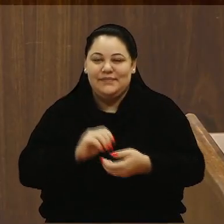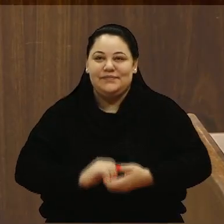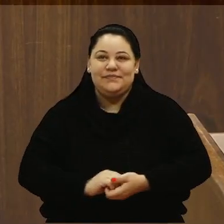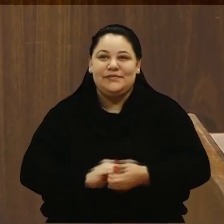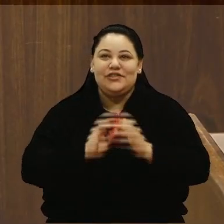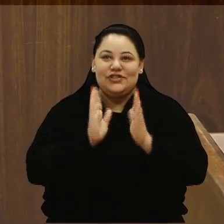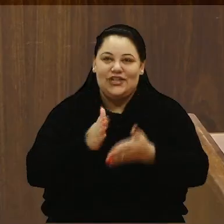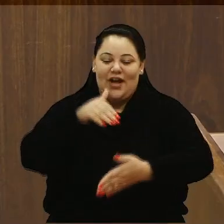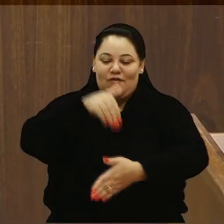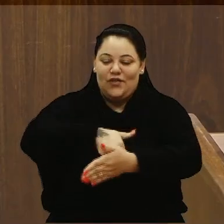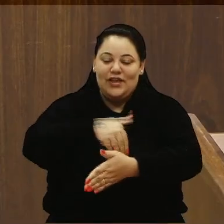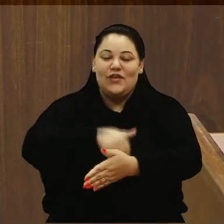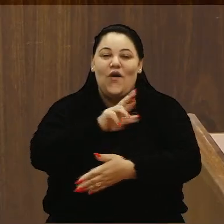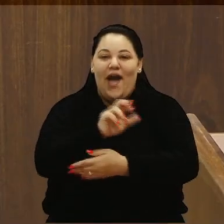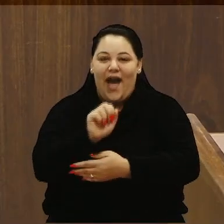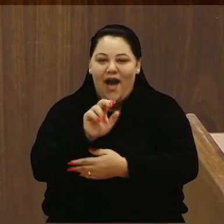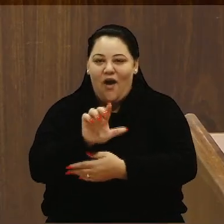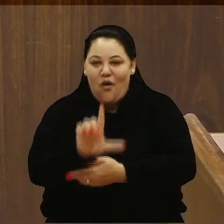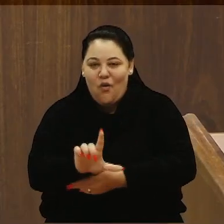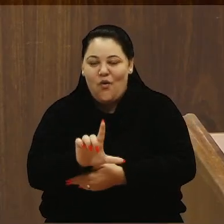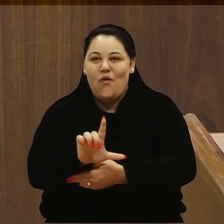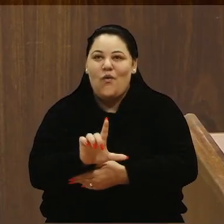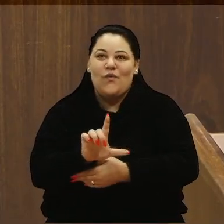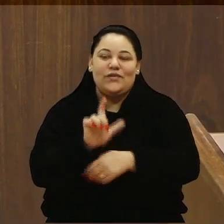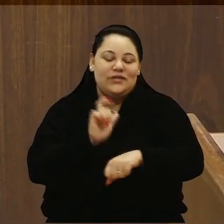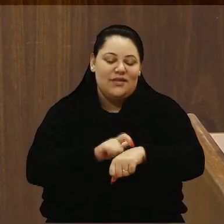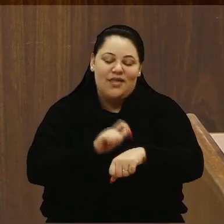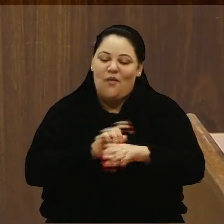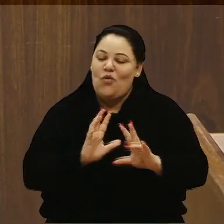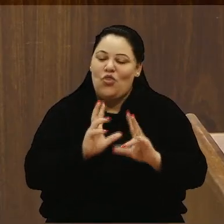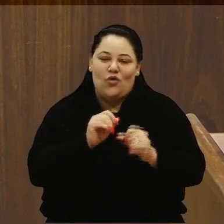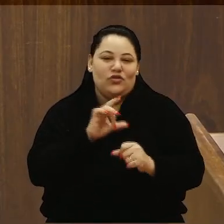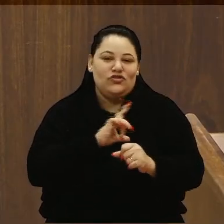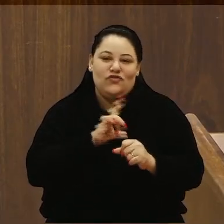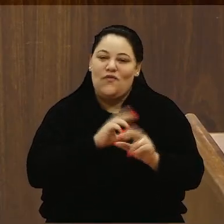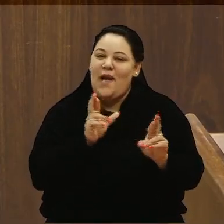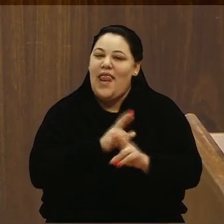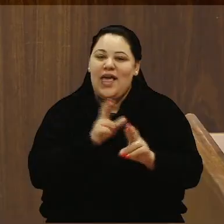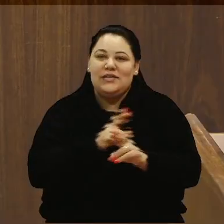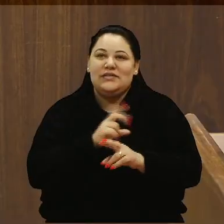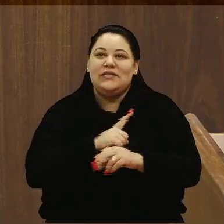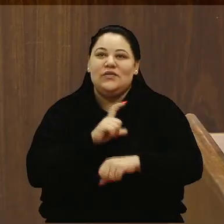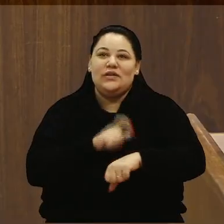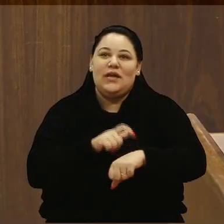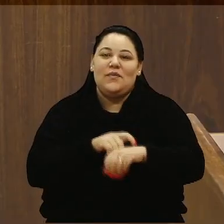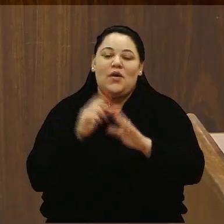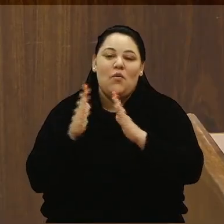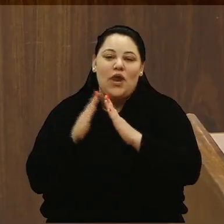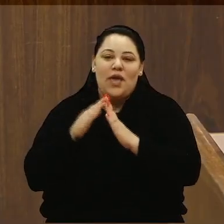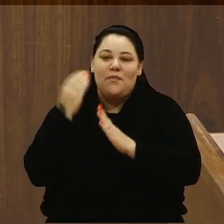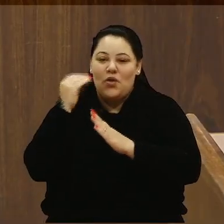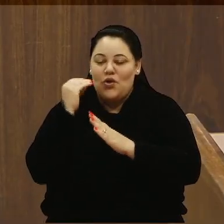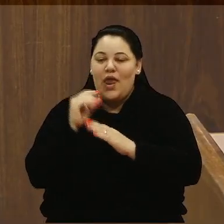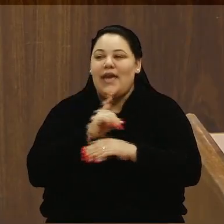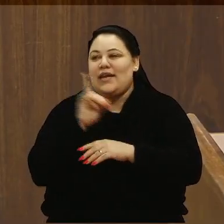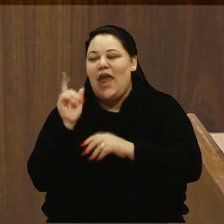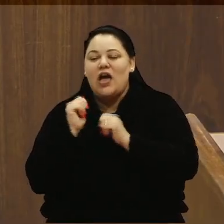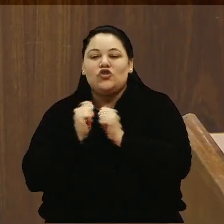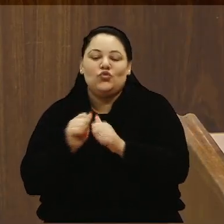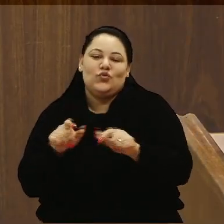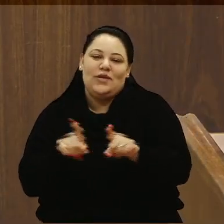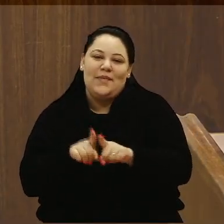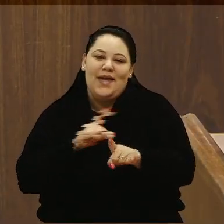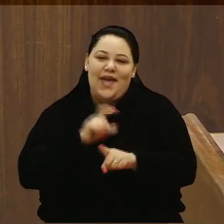já votei no Raul Carrion, mas nesse tempo todo sempre tive uma relação, o tempo que eu morei em Porto Alegre com ele. Acho que é uma pessoa,